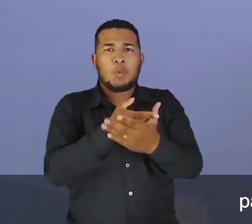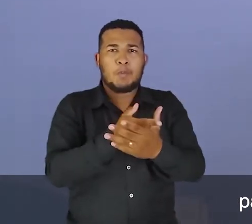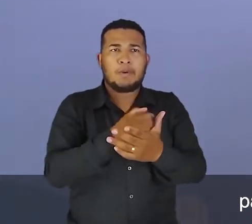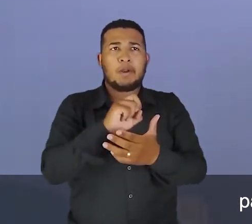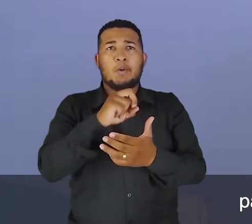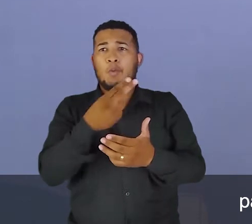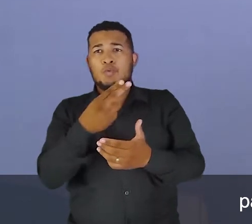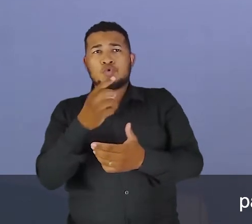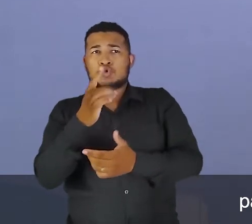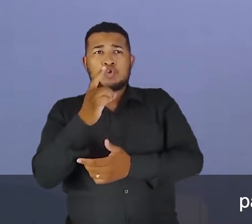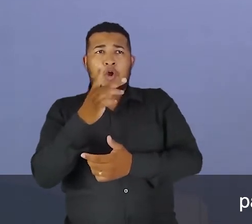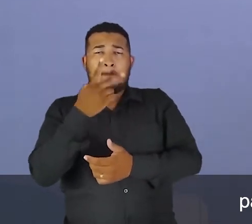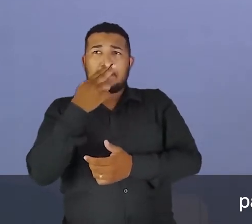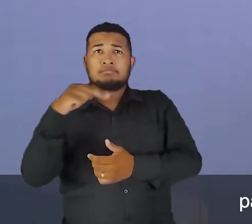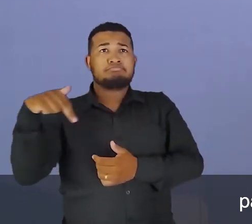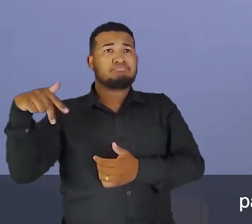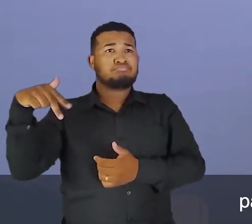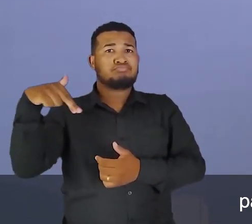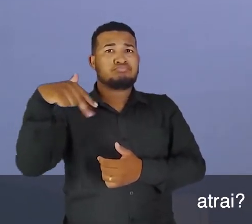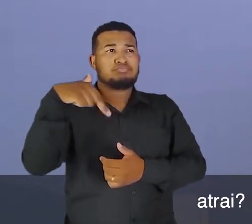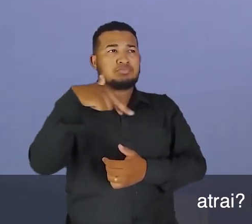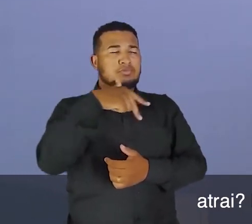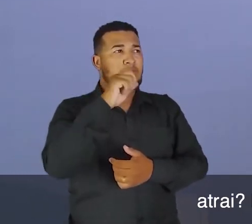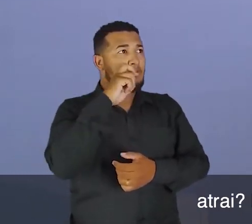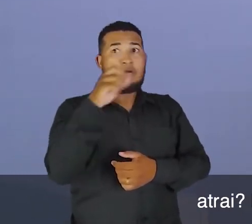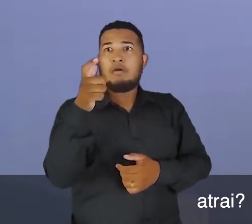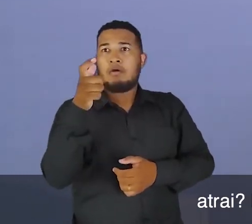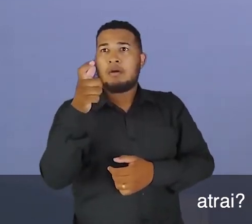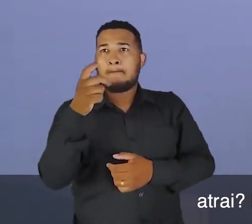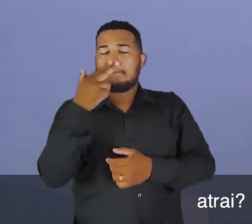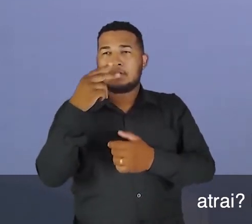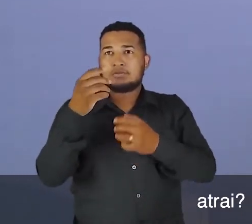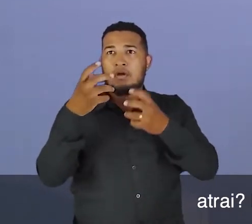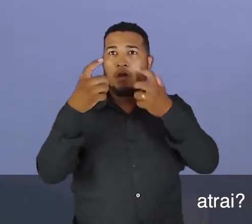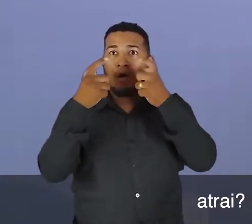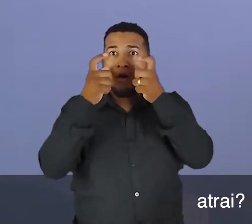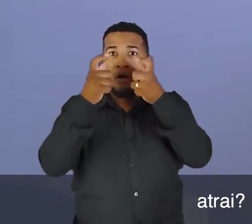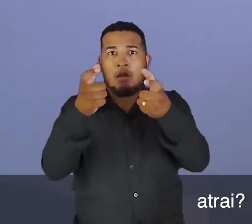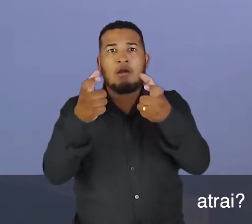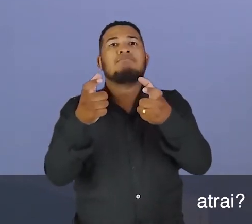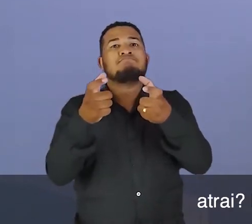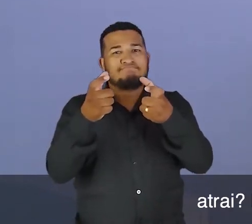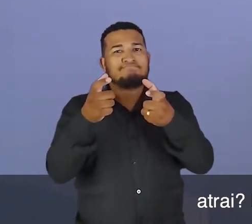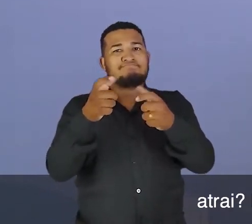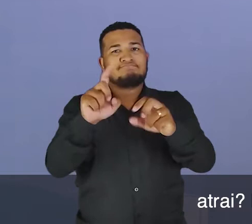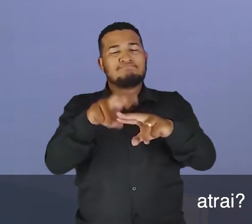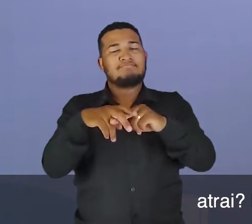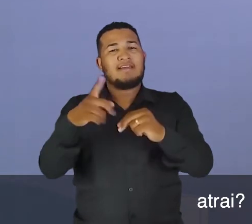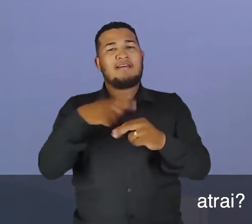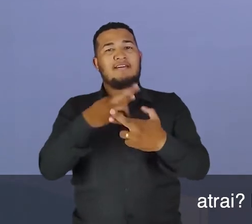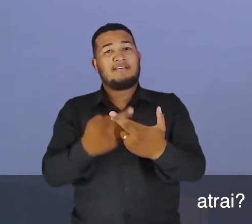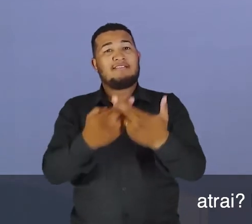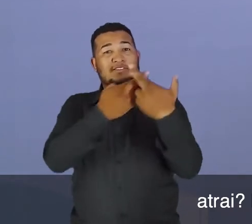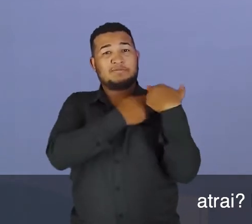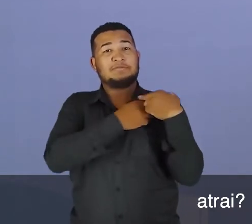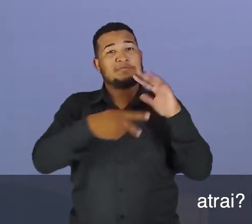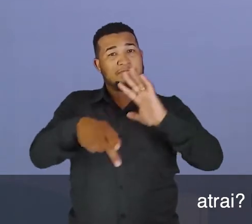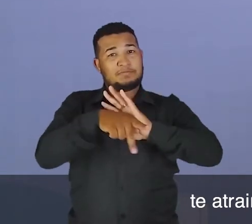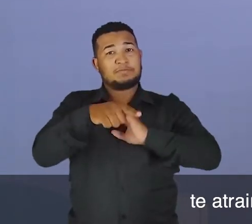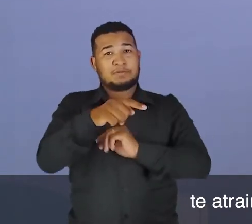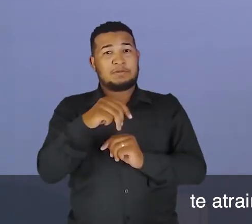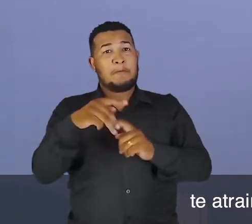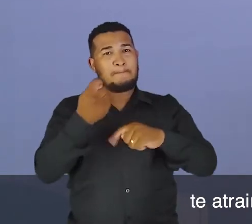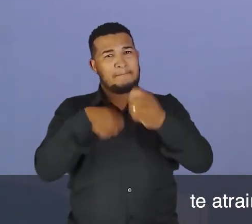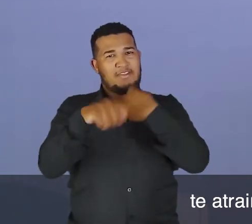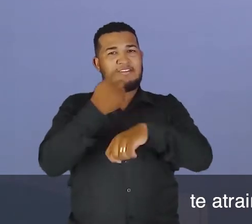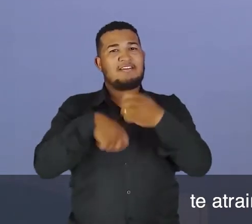simplesmente passa pela vitrine, aquilo te atrai? É uma das responsabilidades do mercado. O mercado precisa